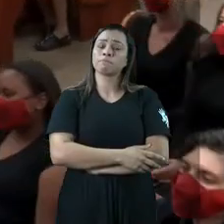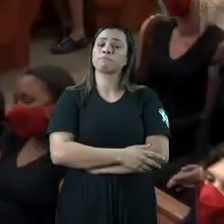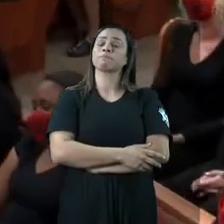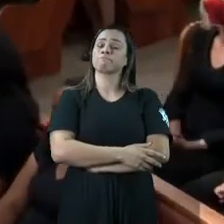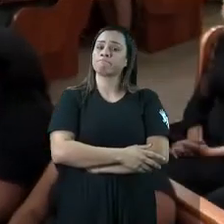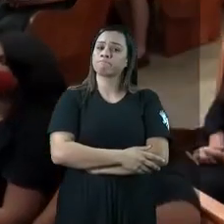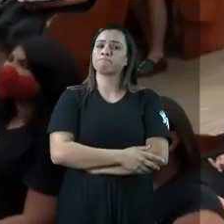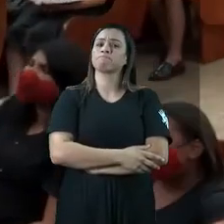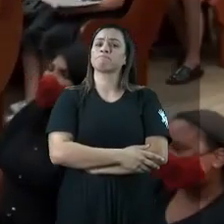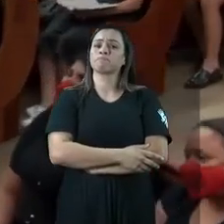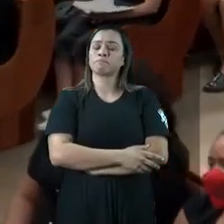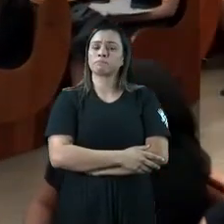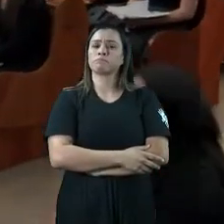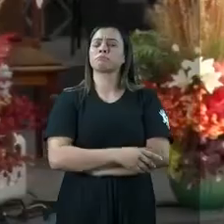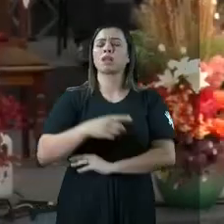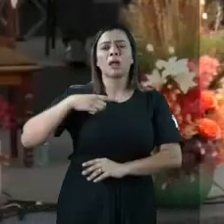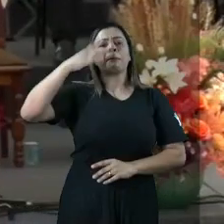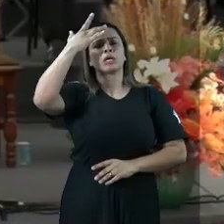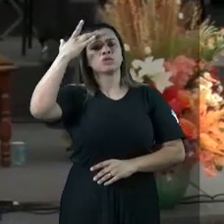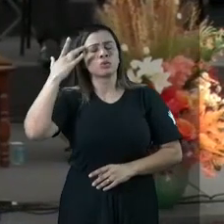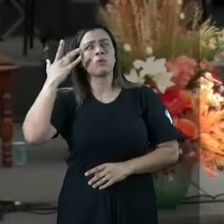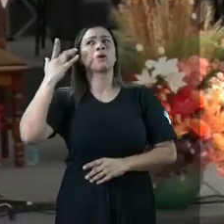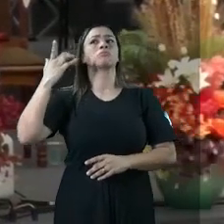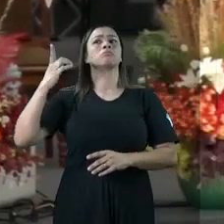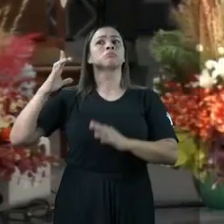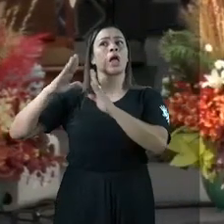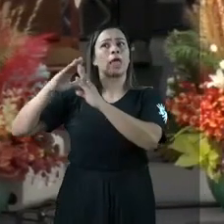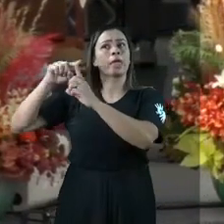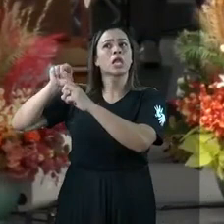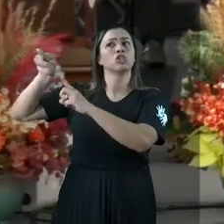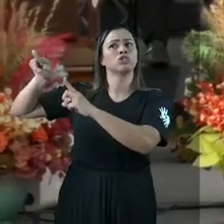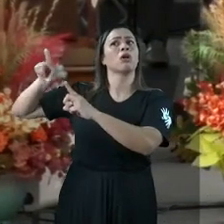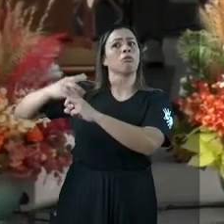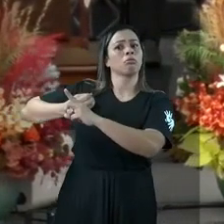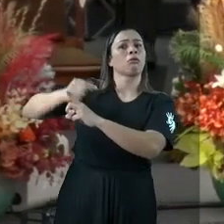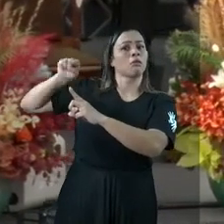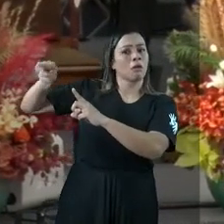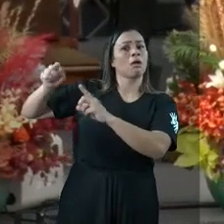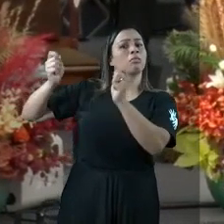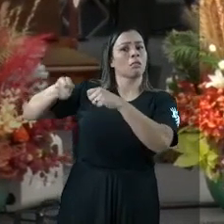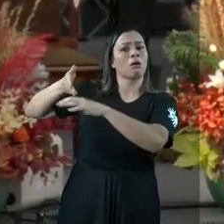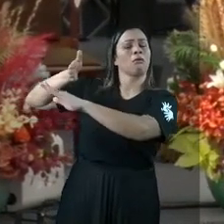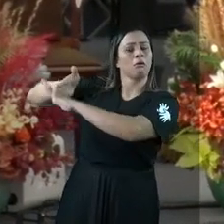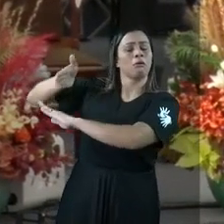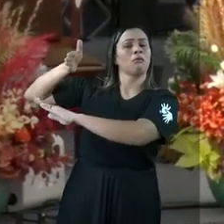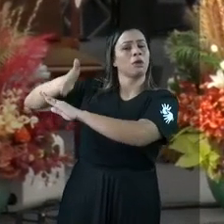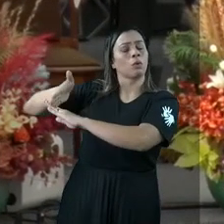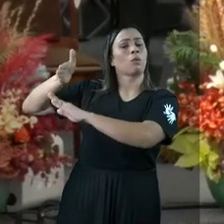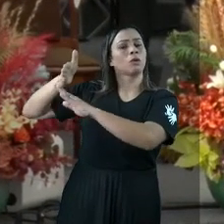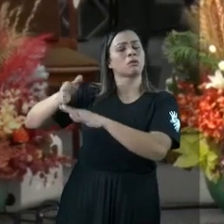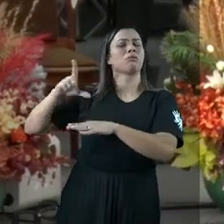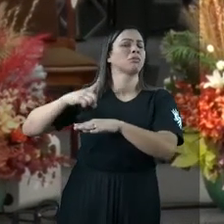Tem gente que tem pastor, tem gente que tem igreja para congregar, tem gente que tem EBD, tem culto de doutrina, tem